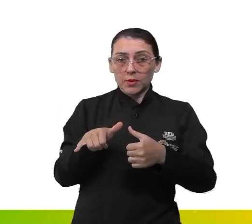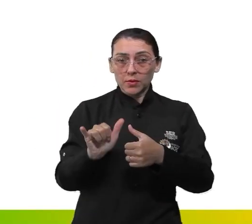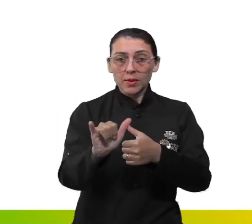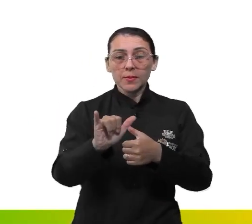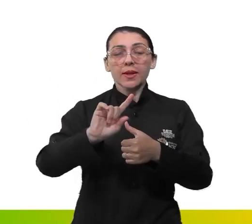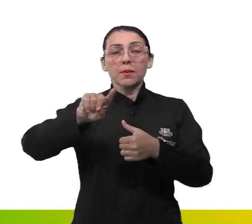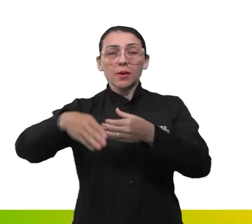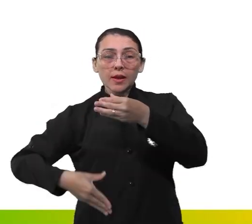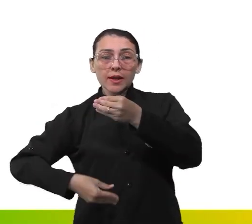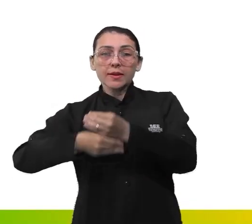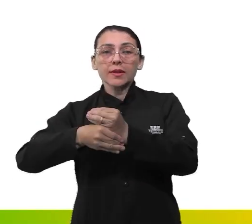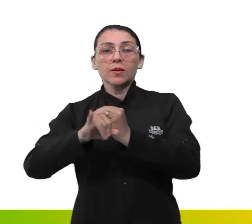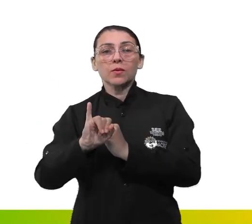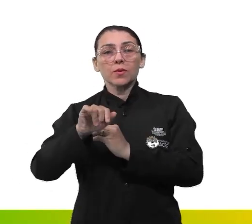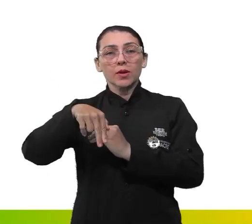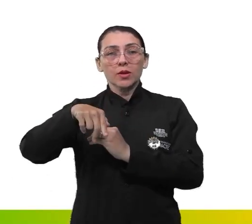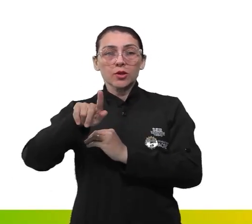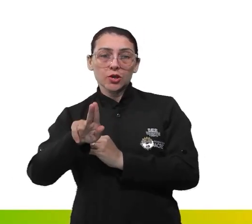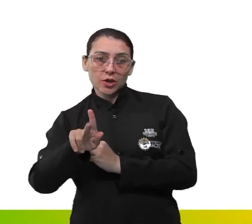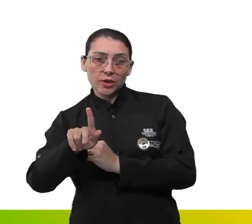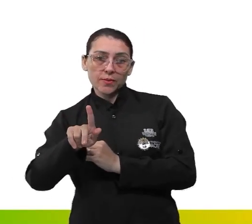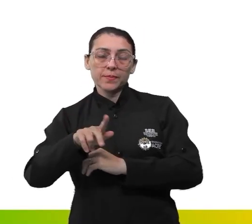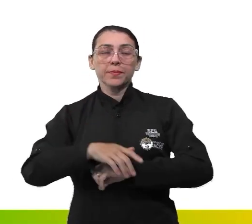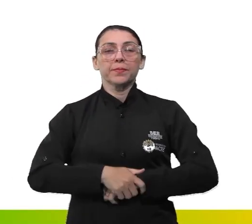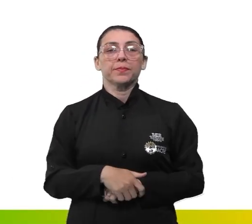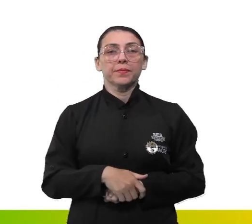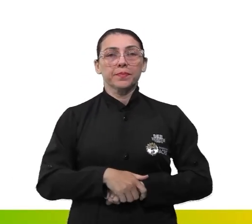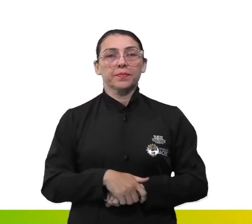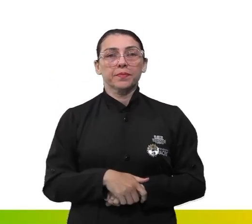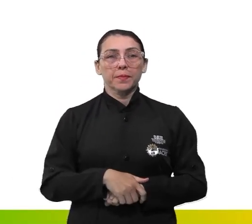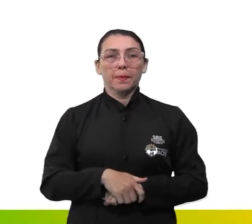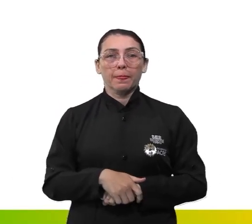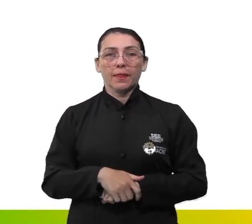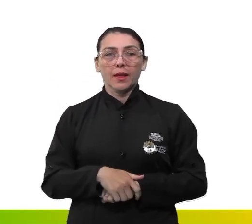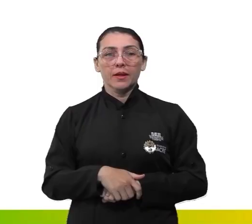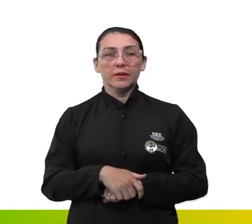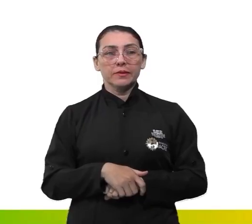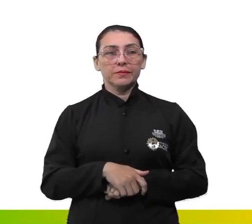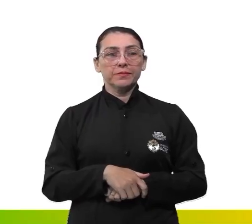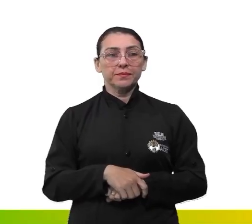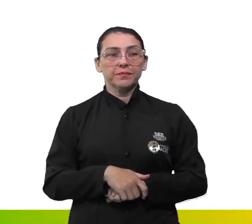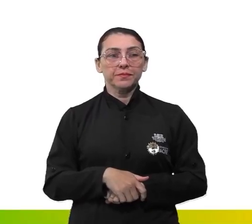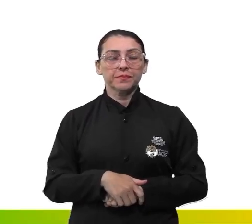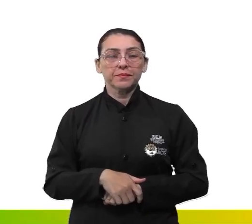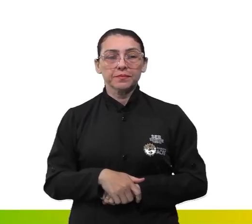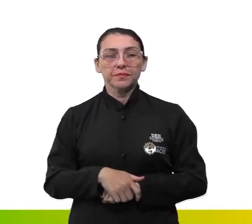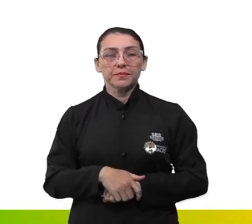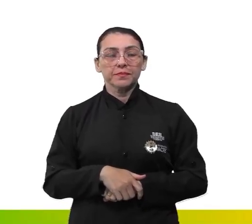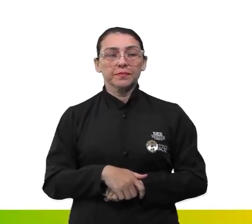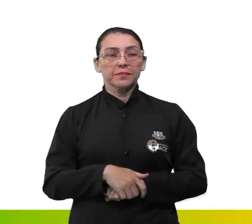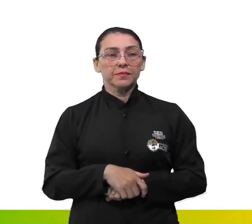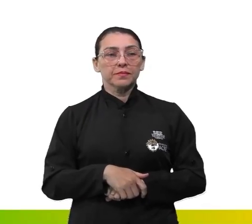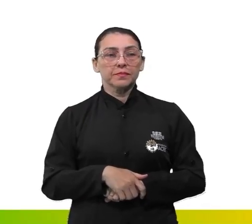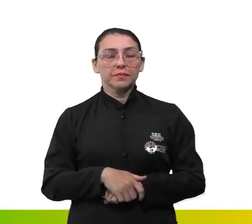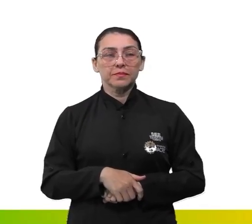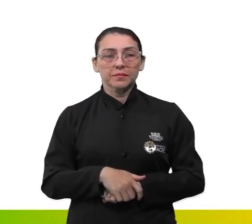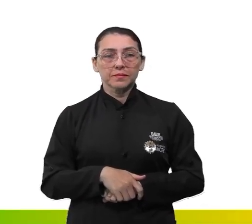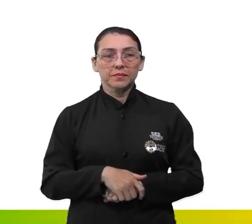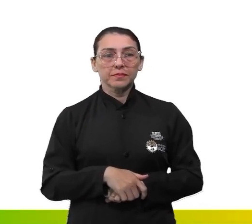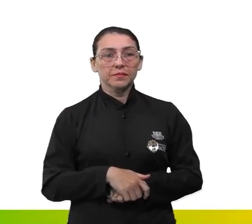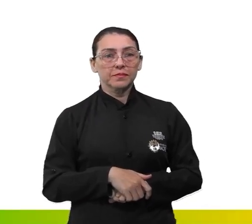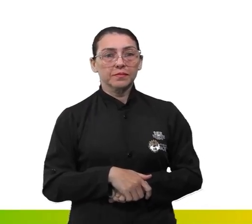o y e depois acrescentar o ing, tudo bem? Nesse caso aqui, né, vai ficar